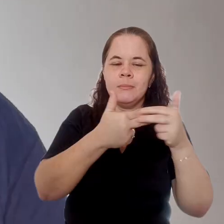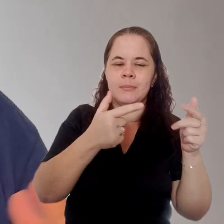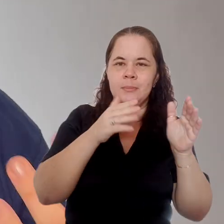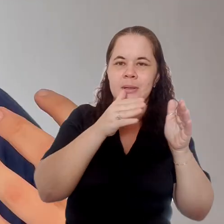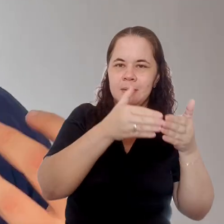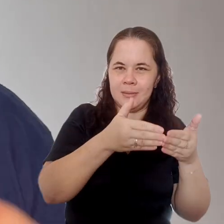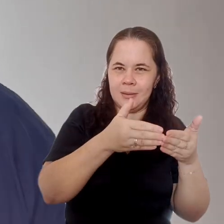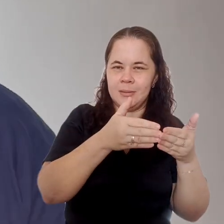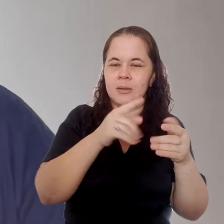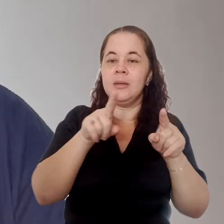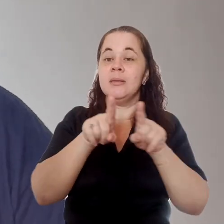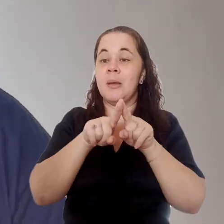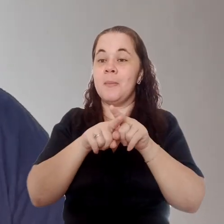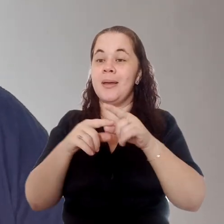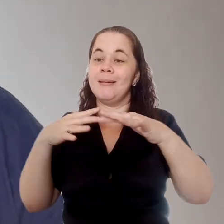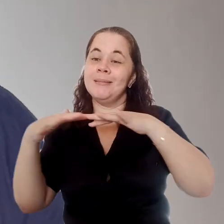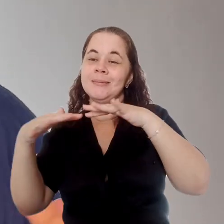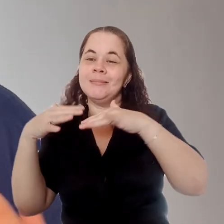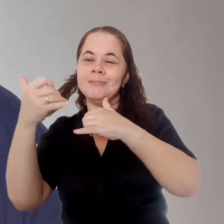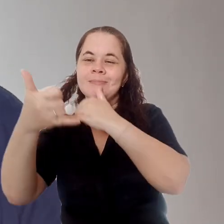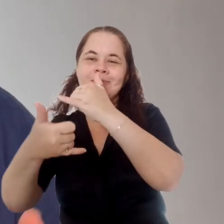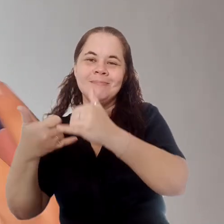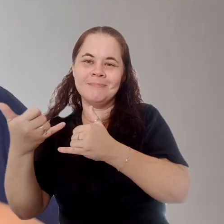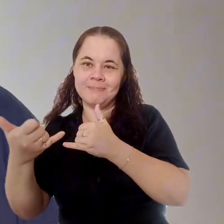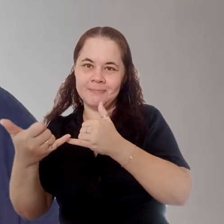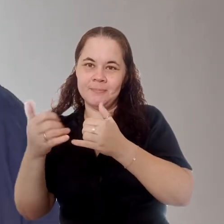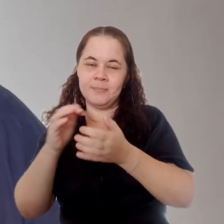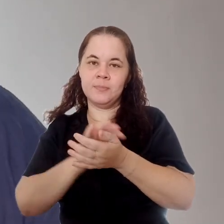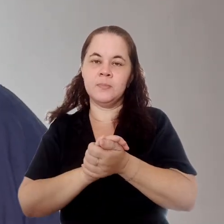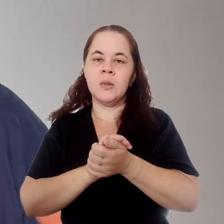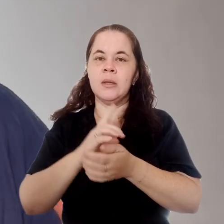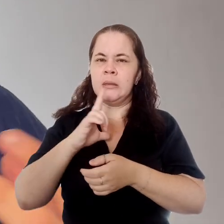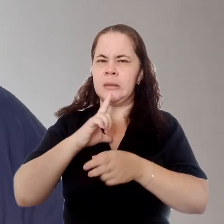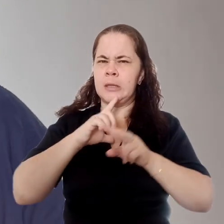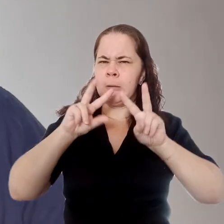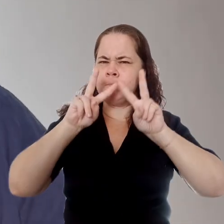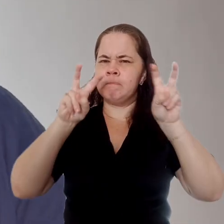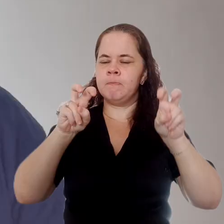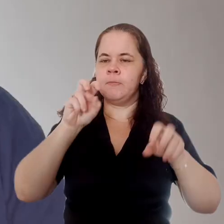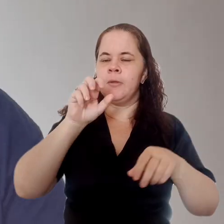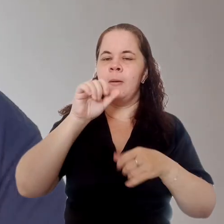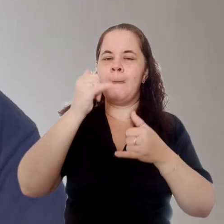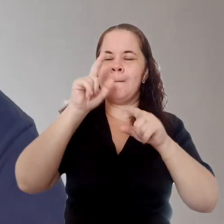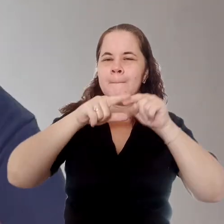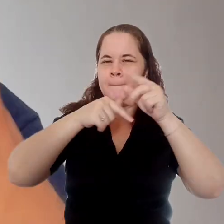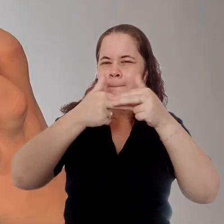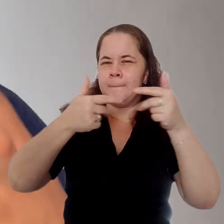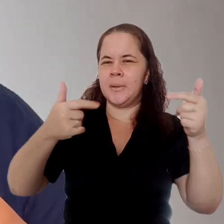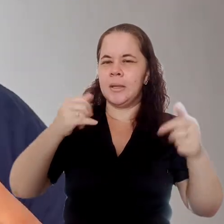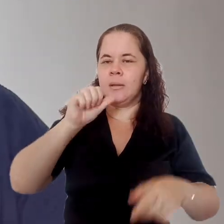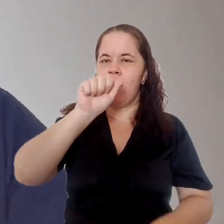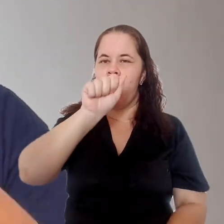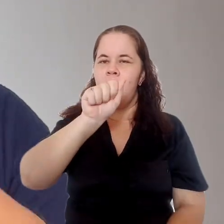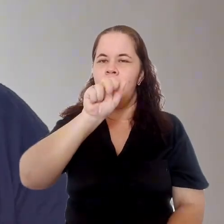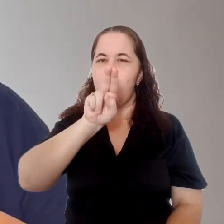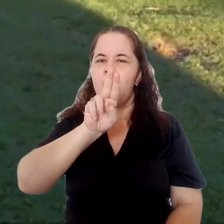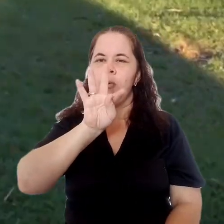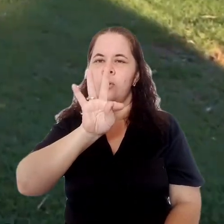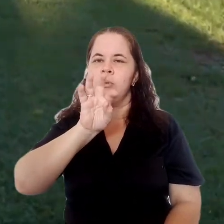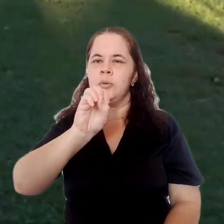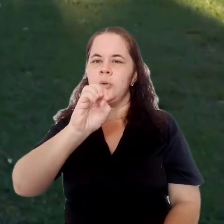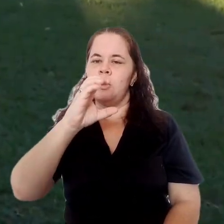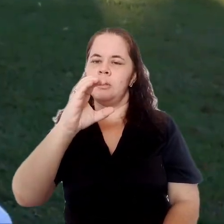E é interessante que a gente pode chamar que tem os brinquedos autoctones, que são brinquedos onde a gente produzia a nossa forma